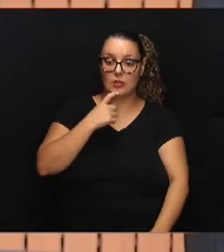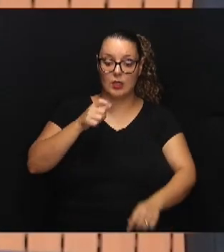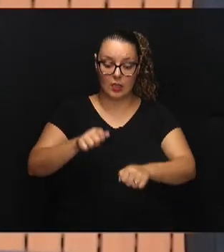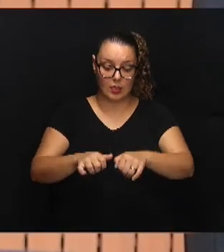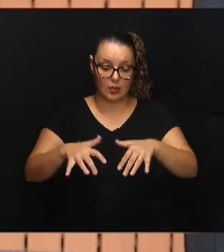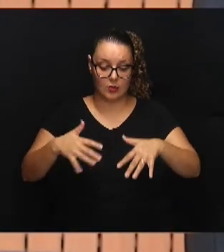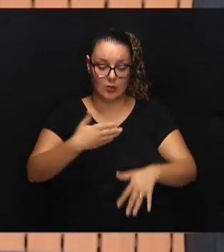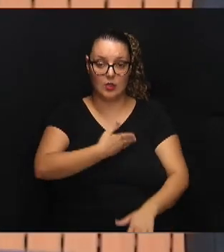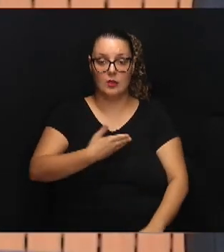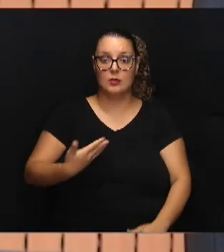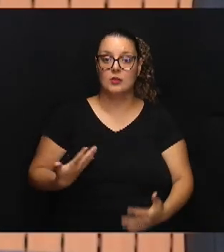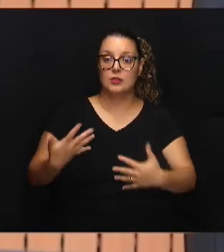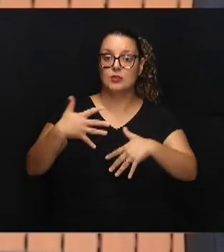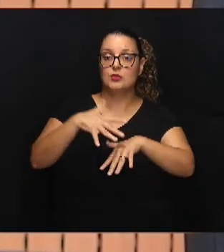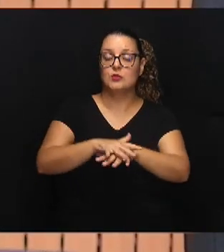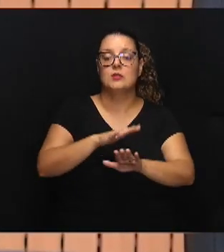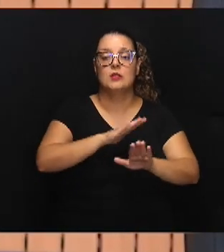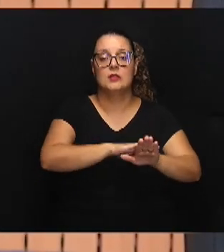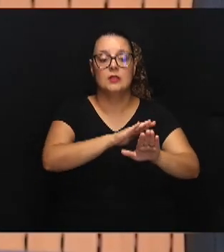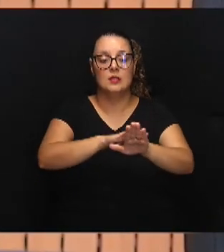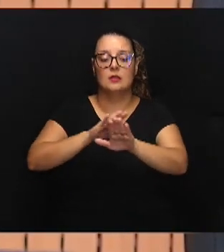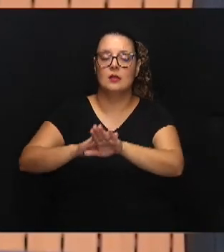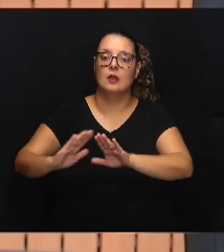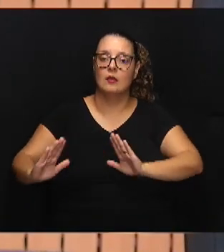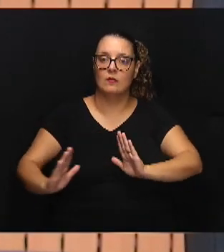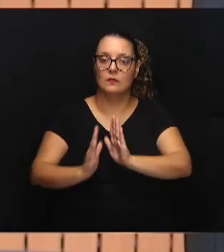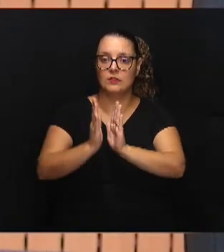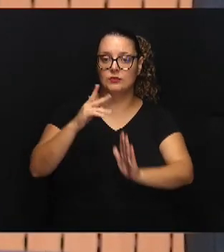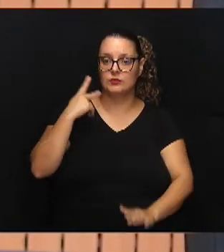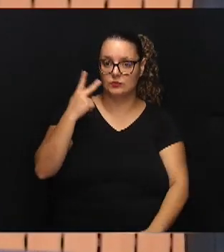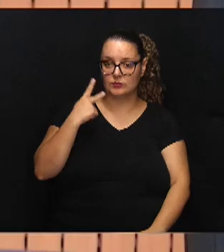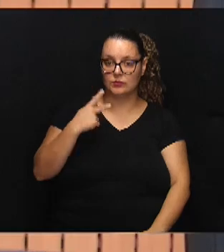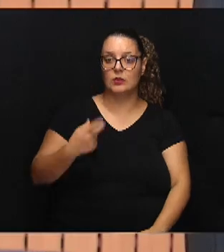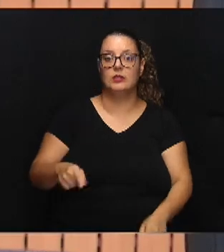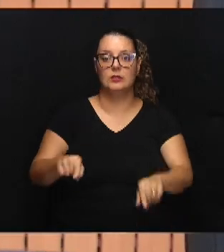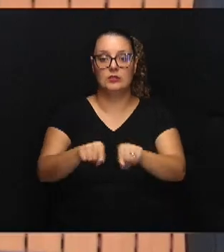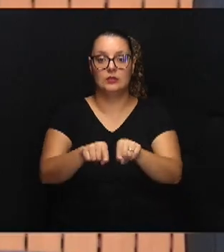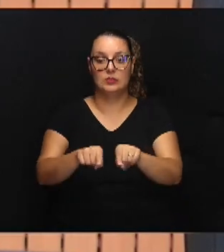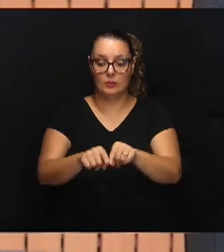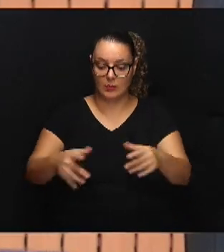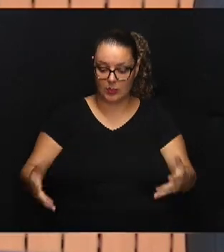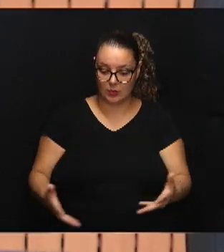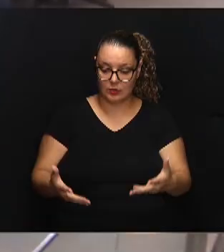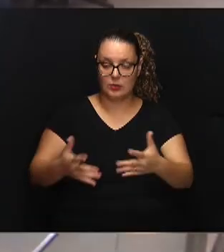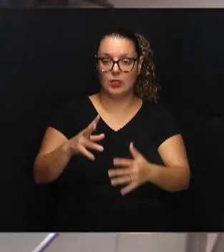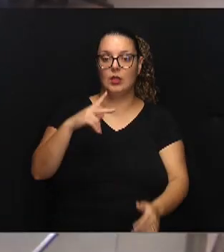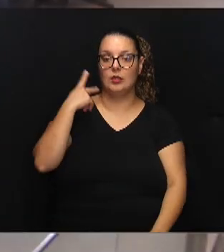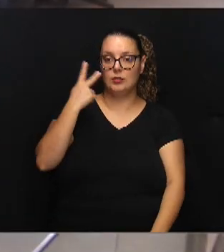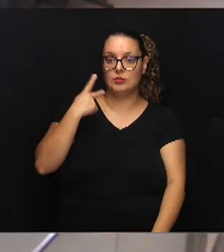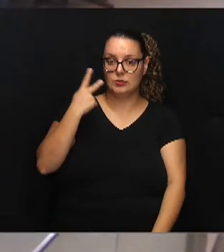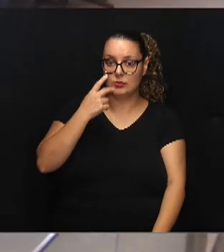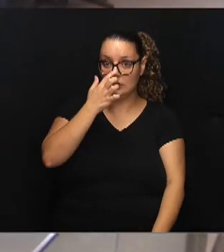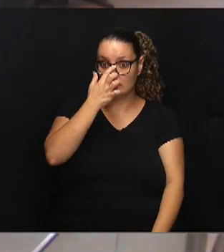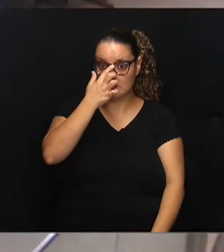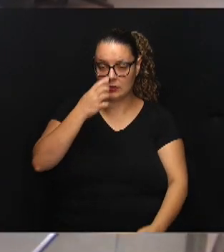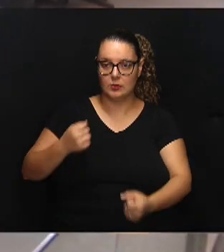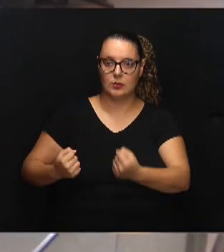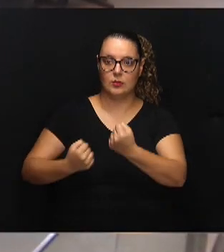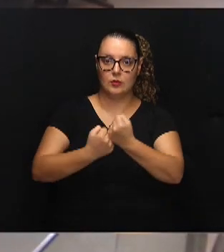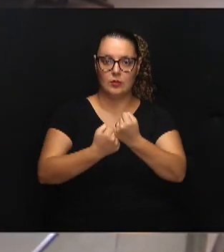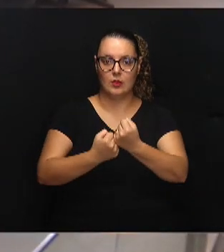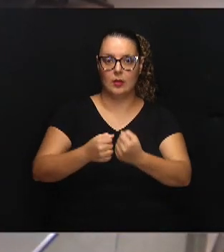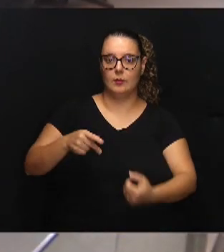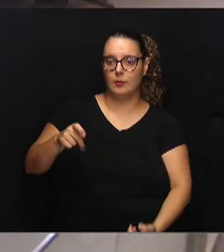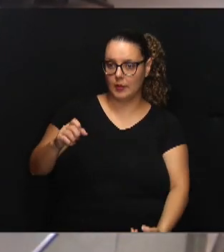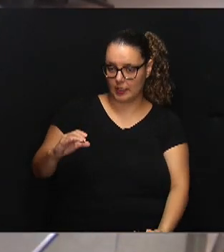audiência integra as atividades da Frente Parlamentar, também de iniciativa da vereadora, como apoio à PEC,